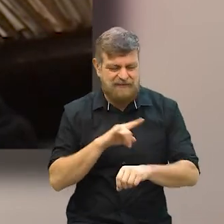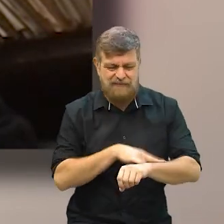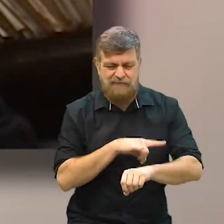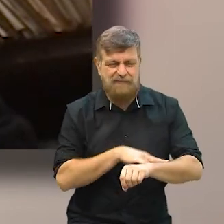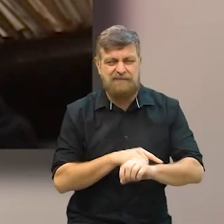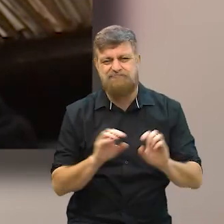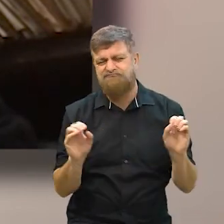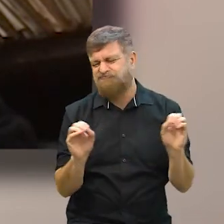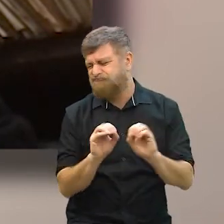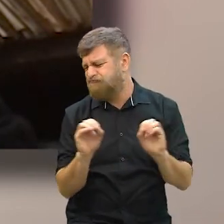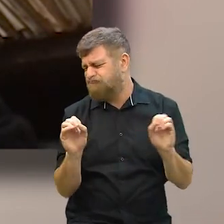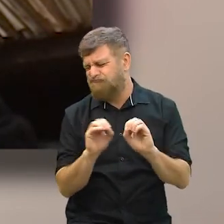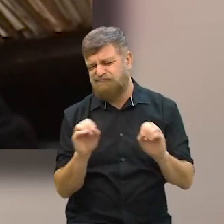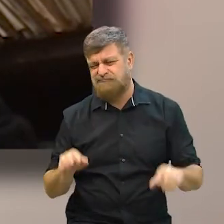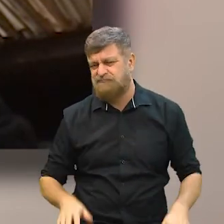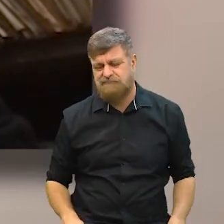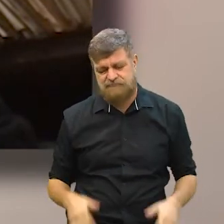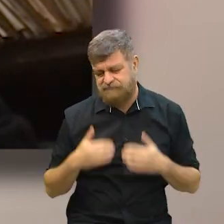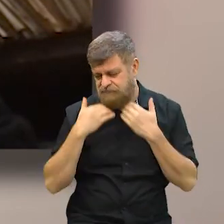em banheiro.